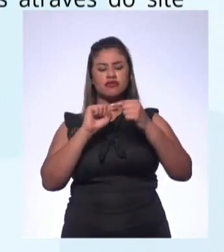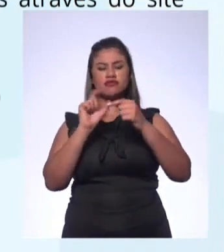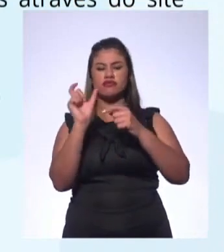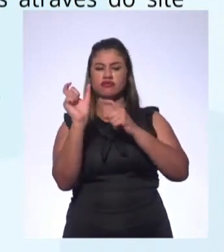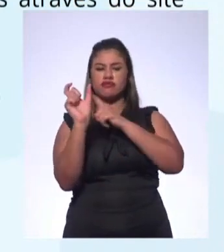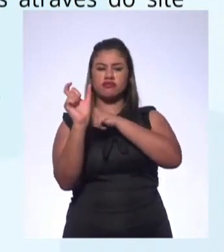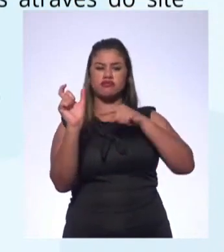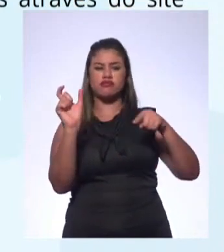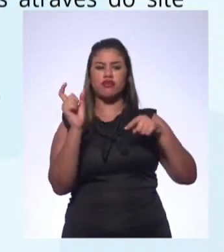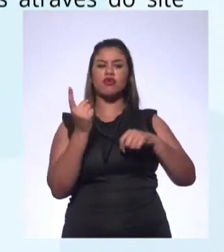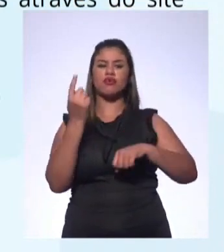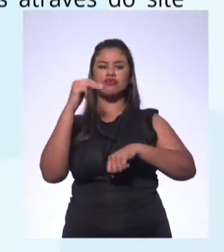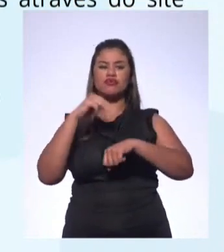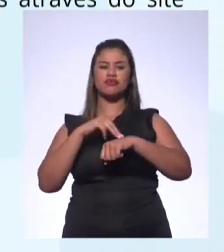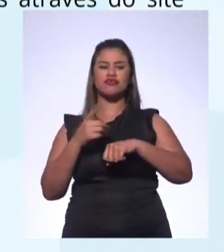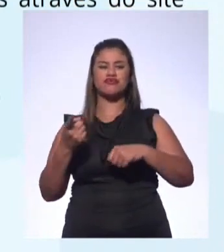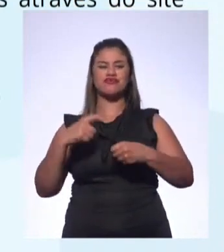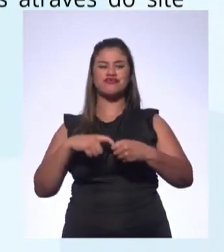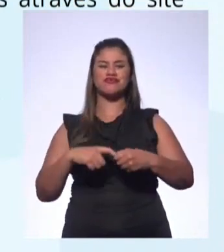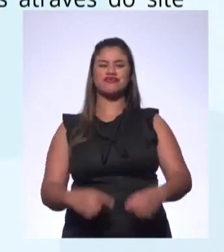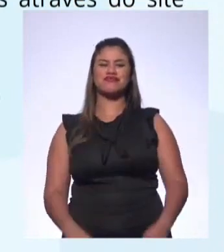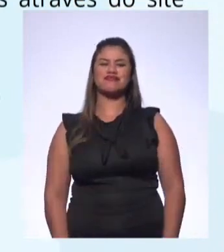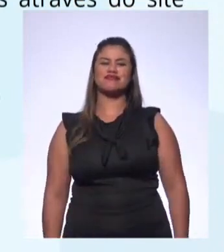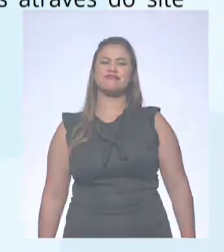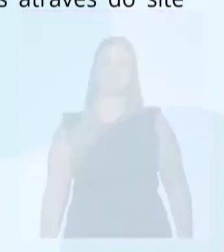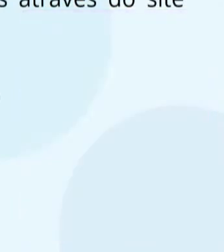no texto? Um minutinho e a gente já volta.